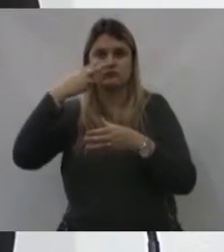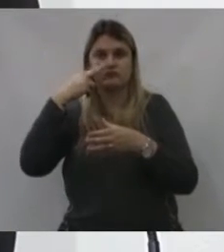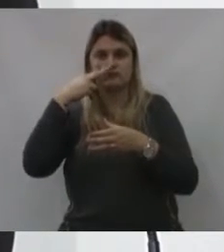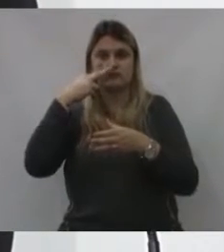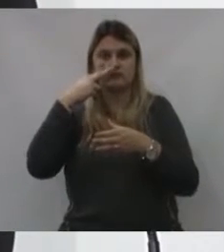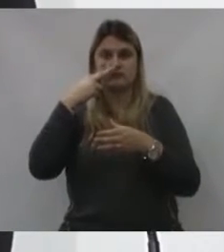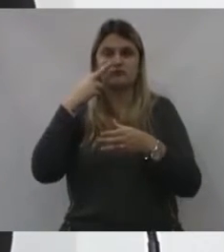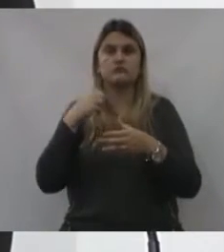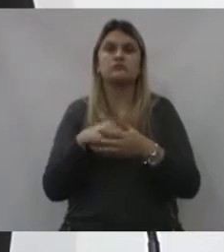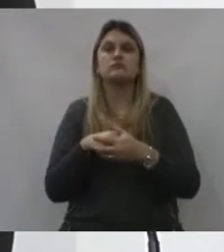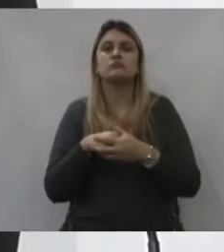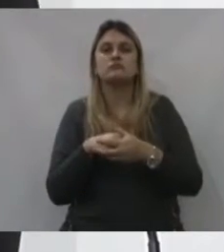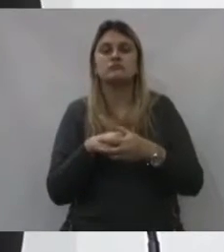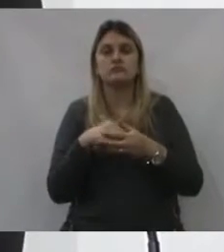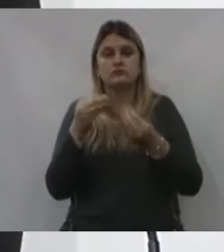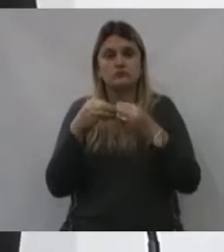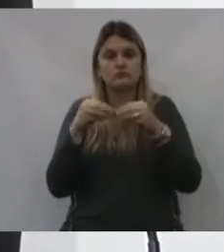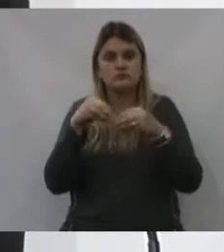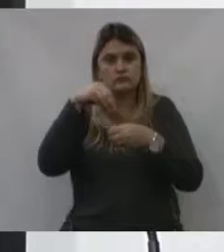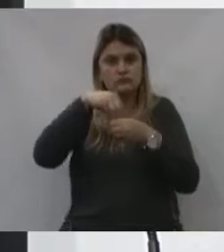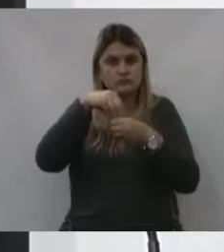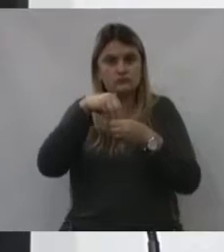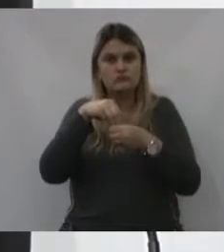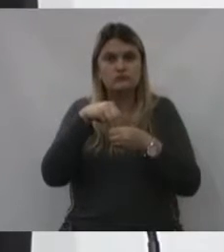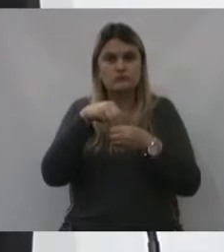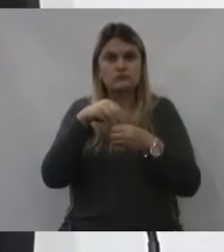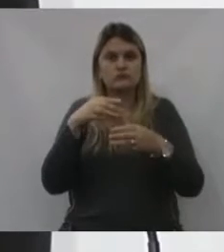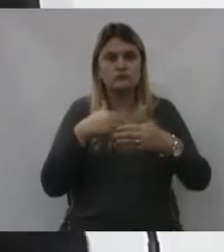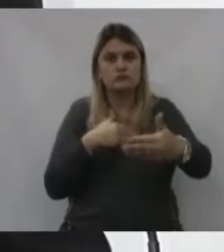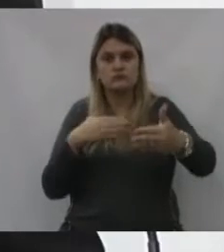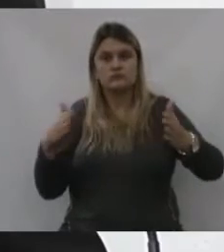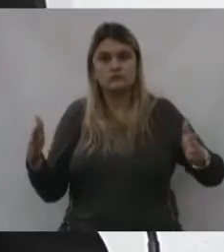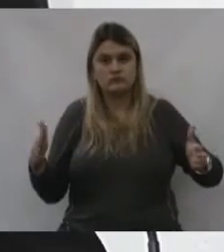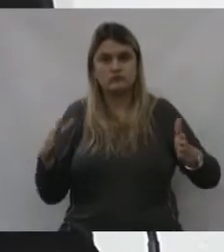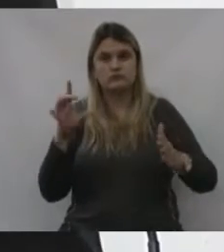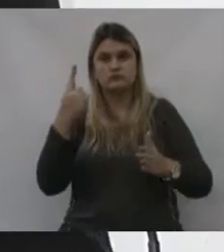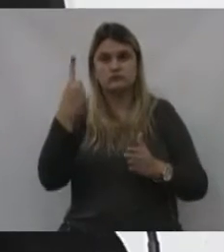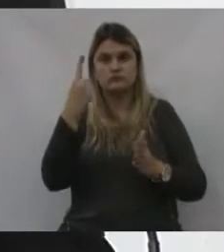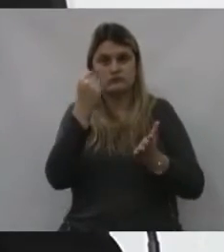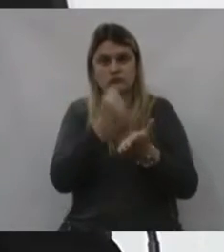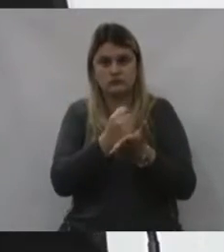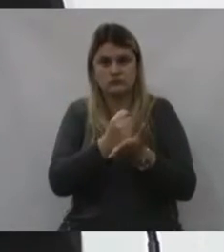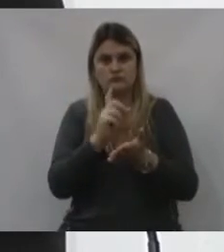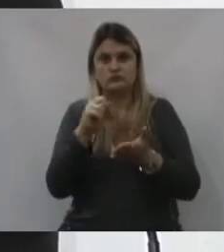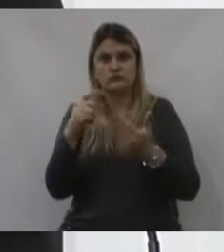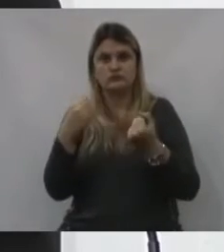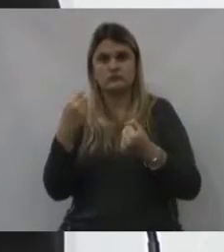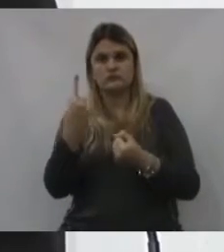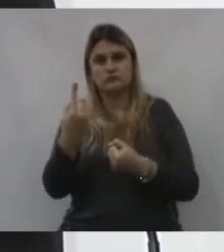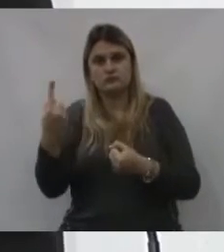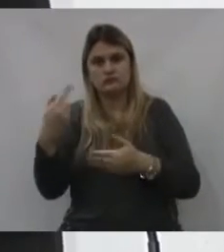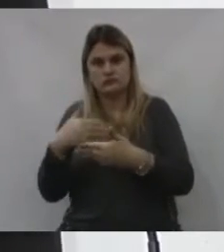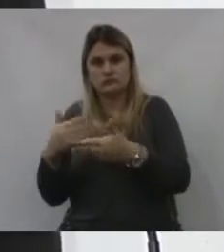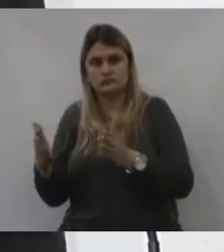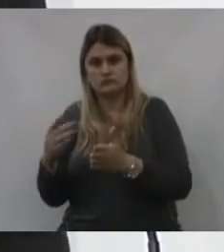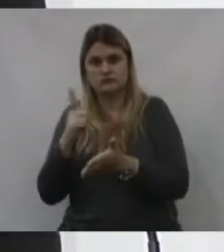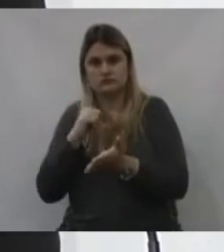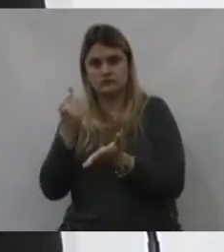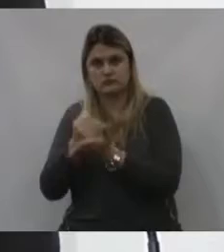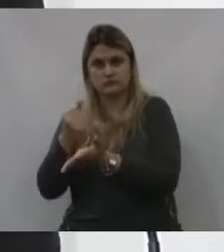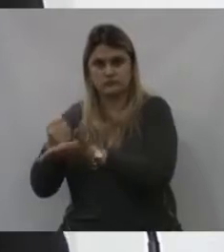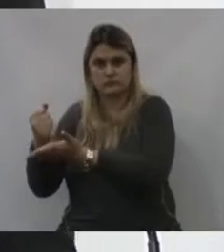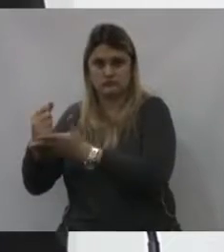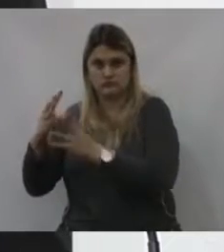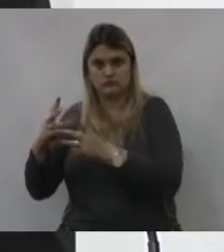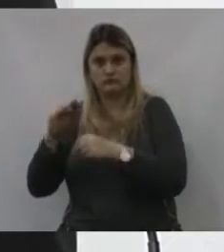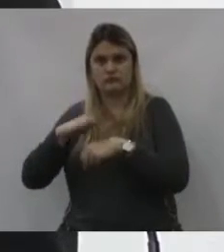observa, né, se não está choco o ovo, e aí vem com uma caixa grande, com um selo só, não precisa cada caixinha ter